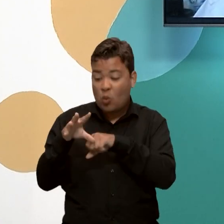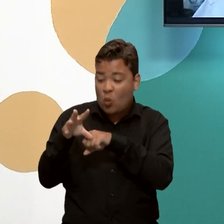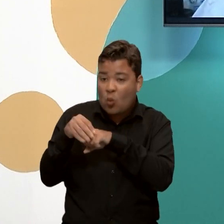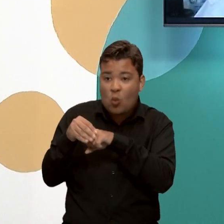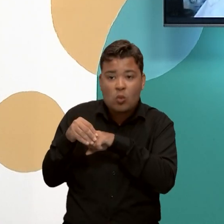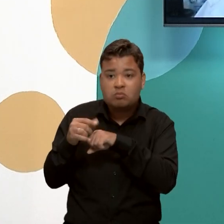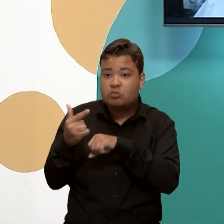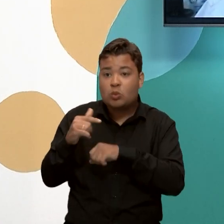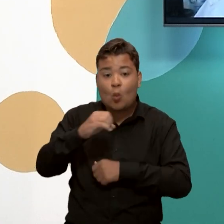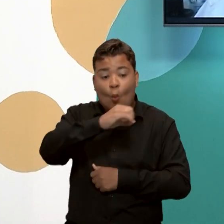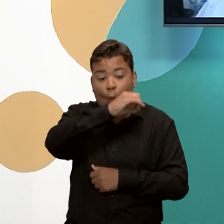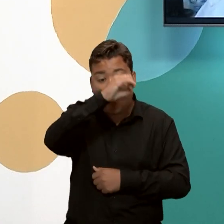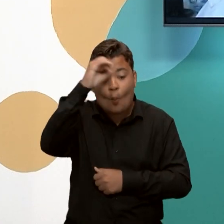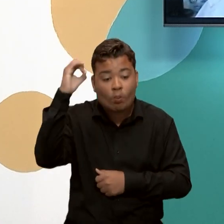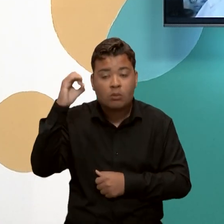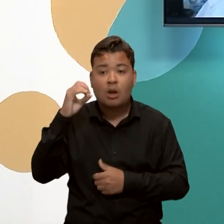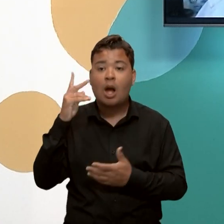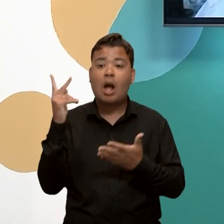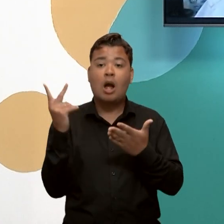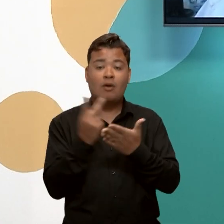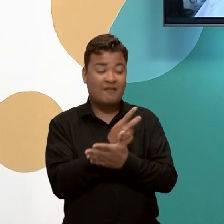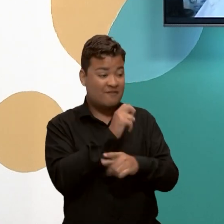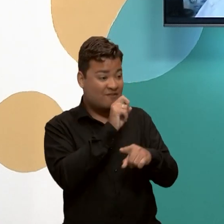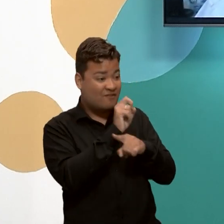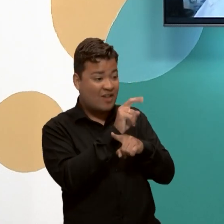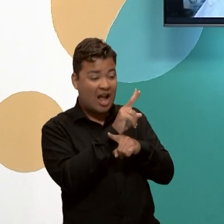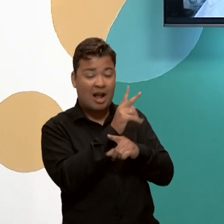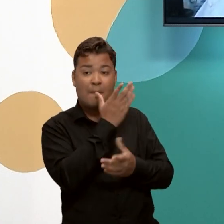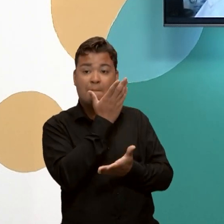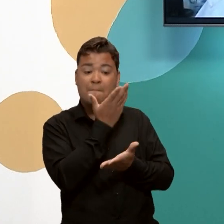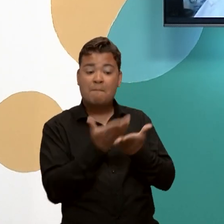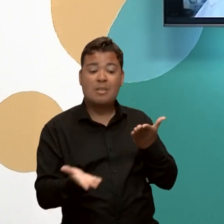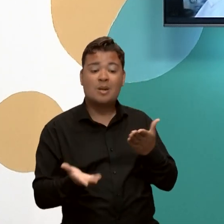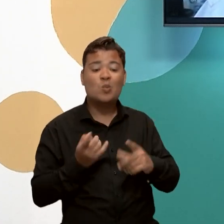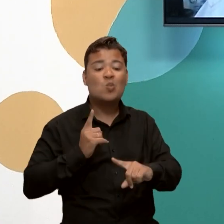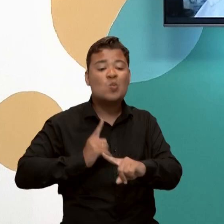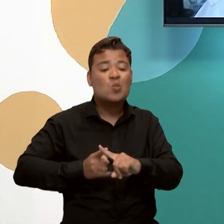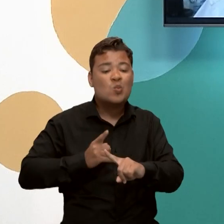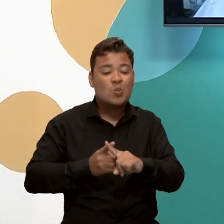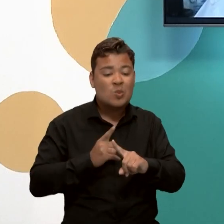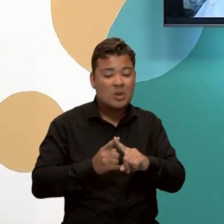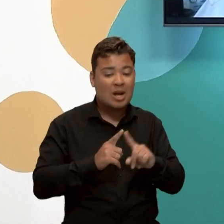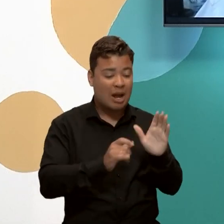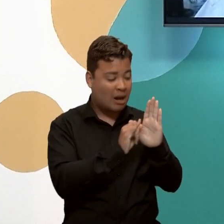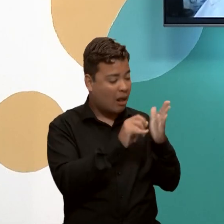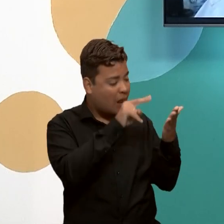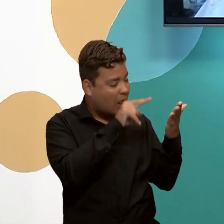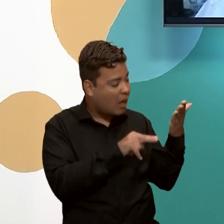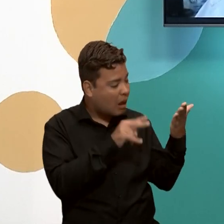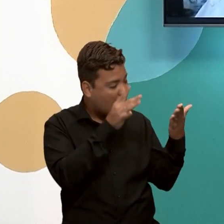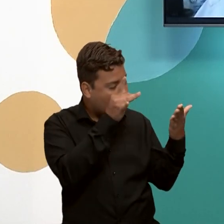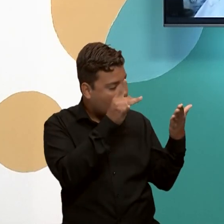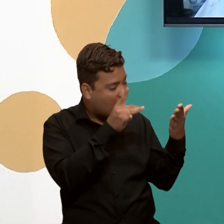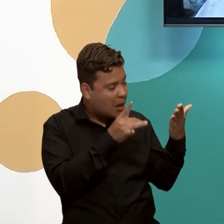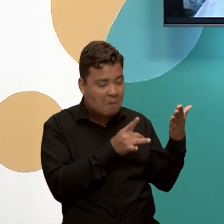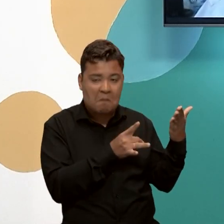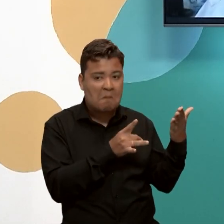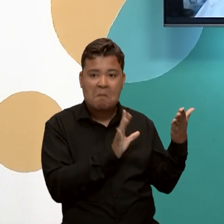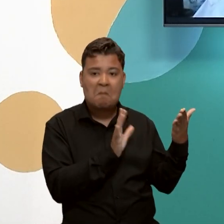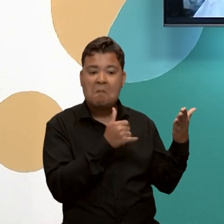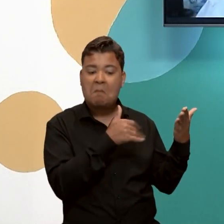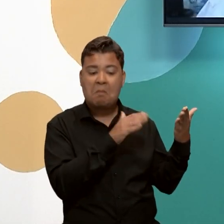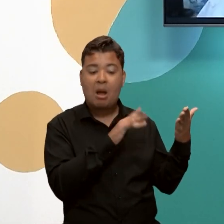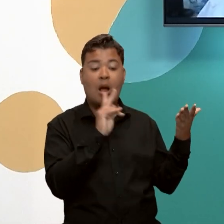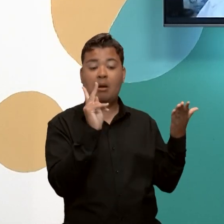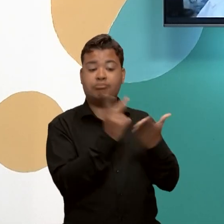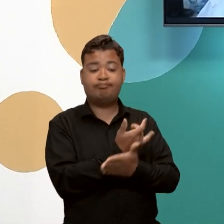que alguém perca a vaga na universidade porque não teve o cuidado de analisar todas as informações que estão ali